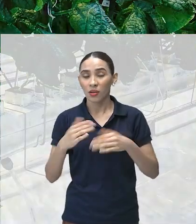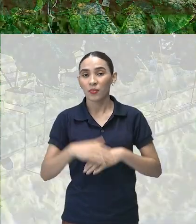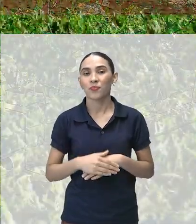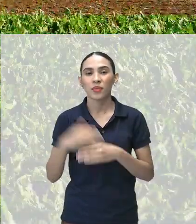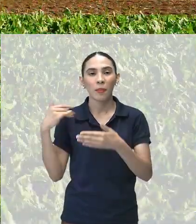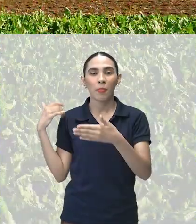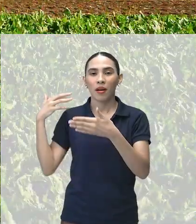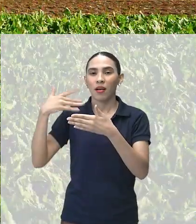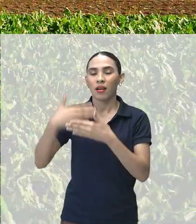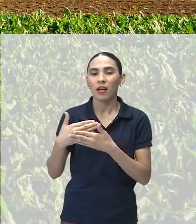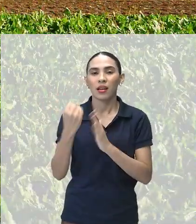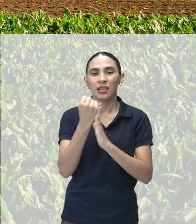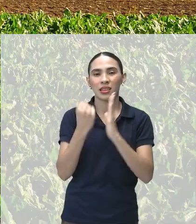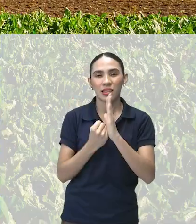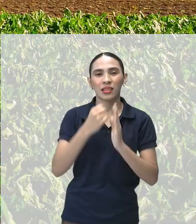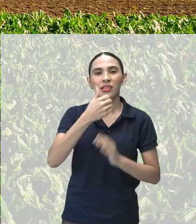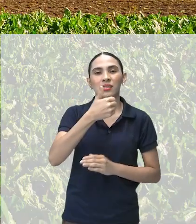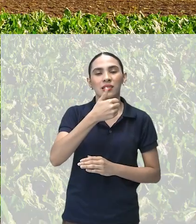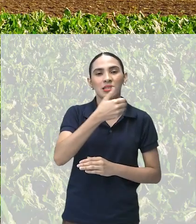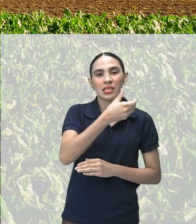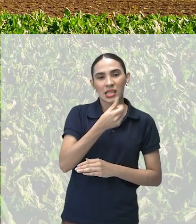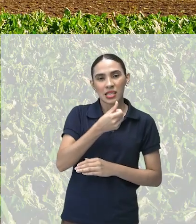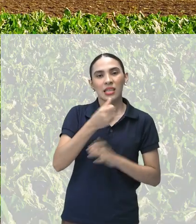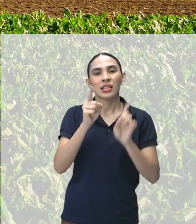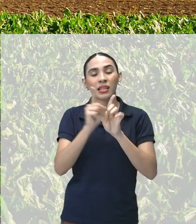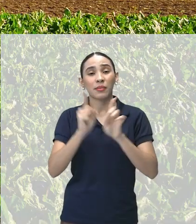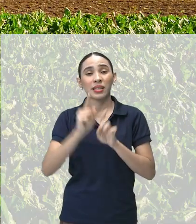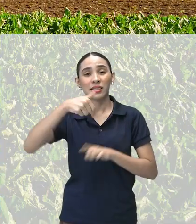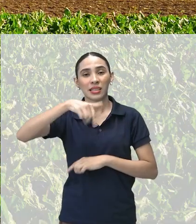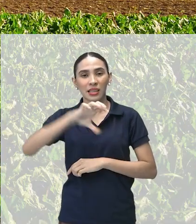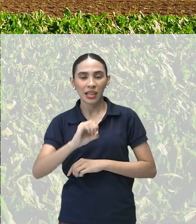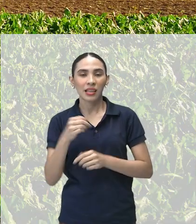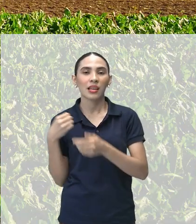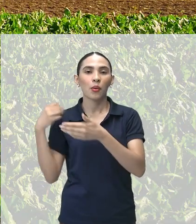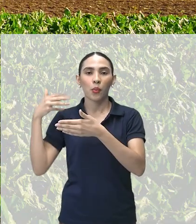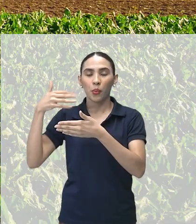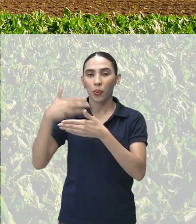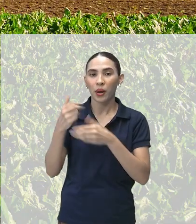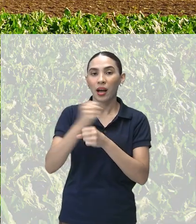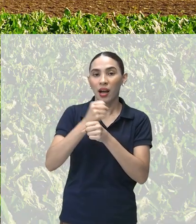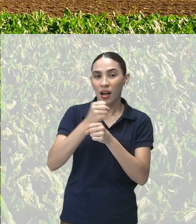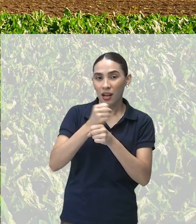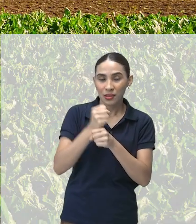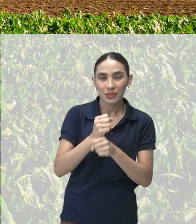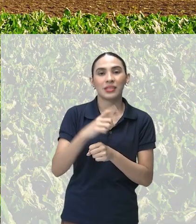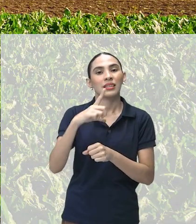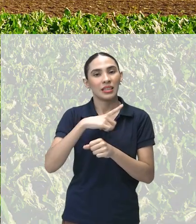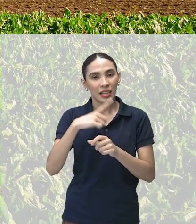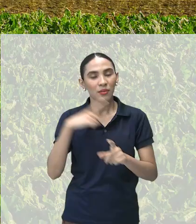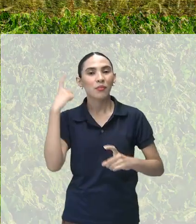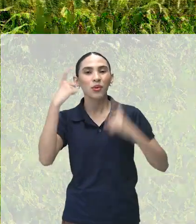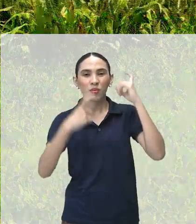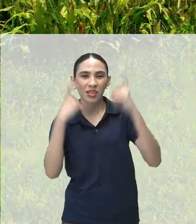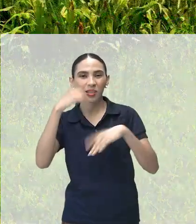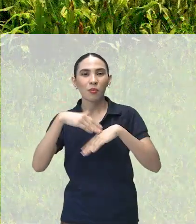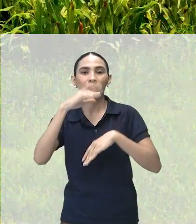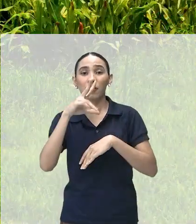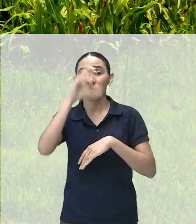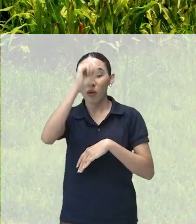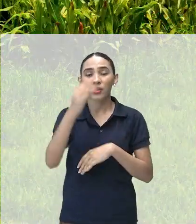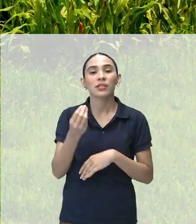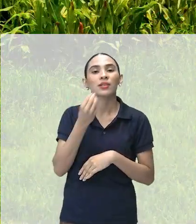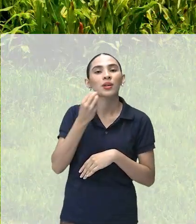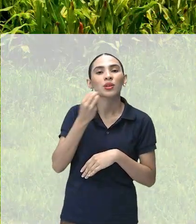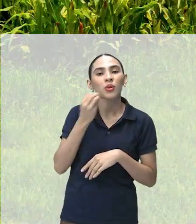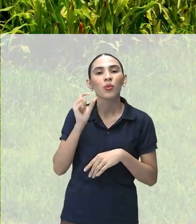desde lá da década de 60, década de 70, com o passar dos anos, teve essa preocupação e buscou